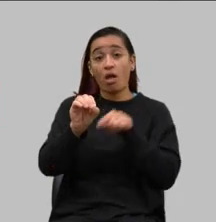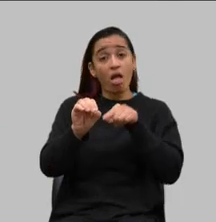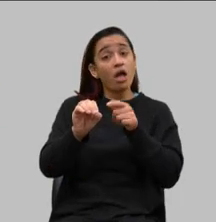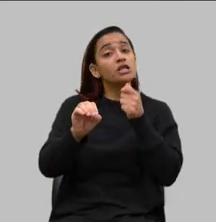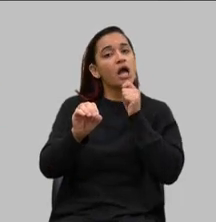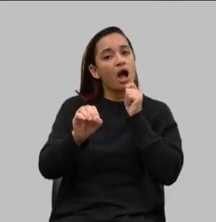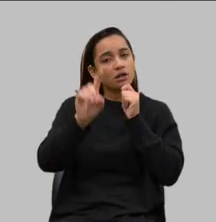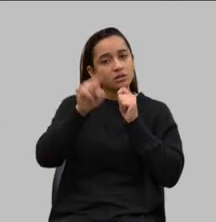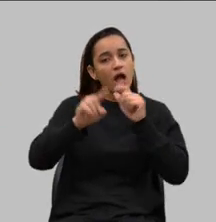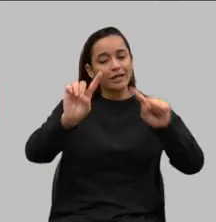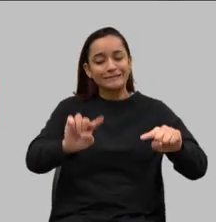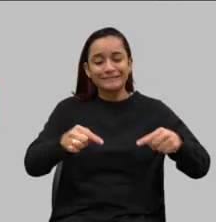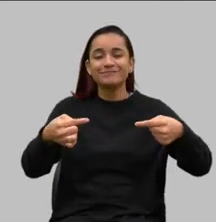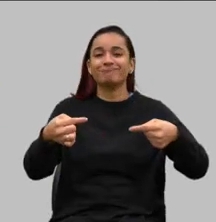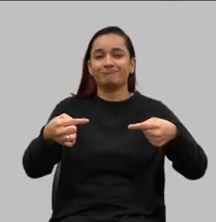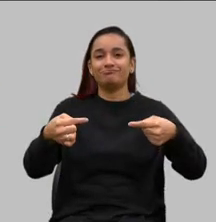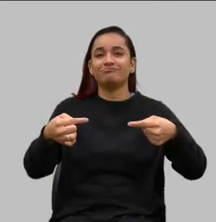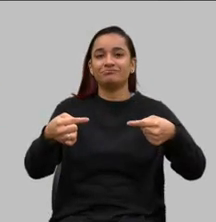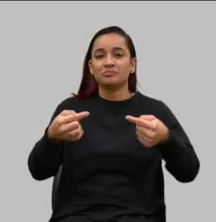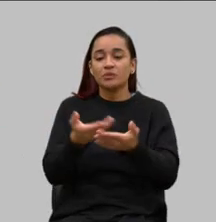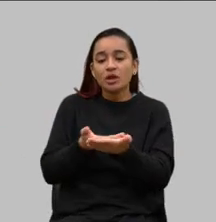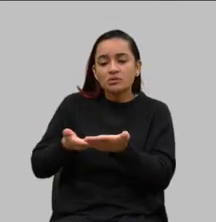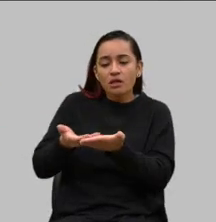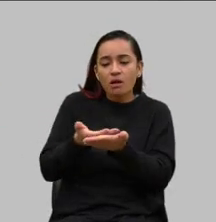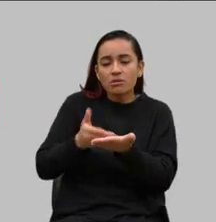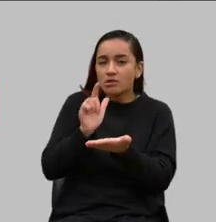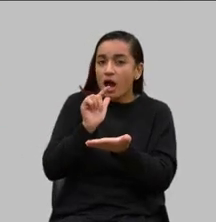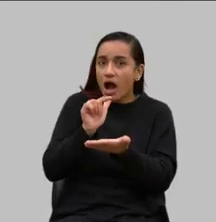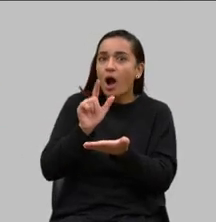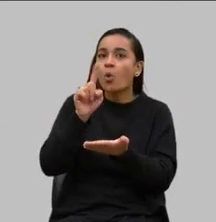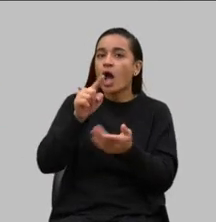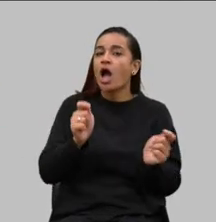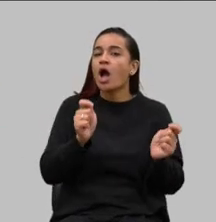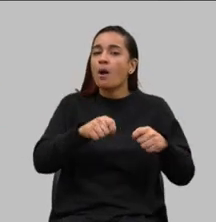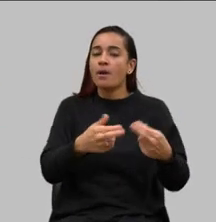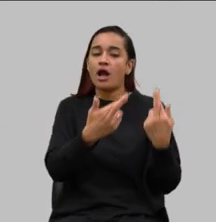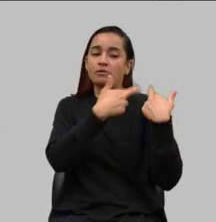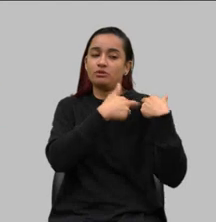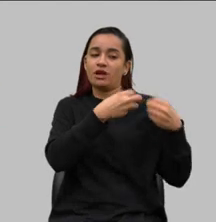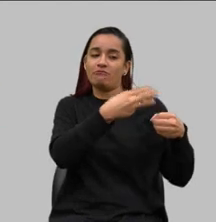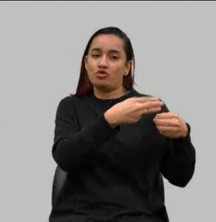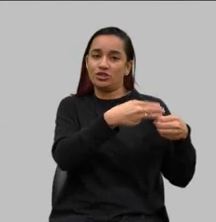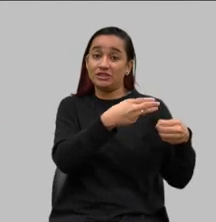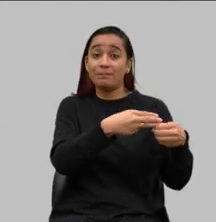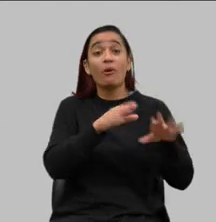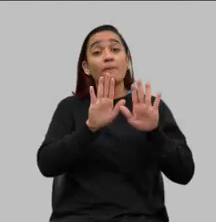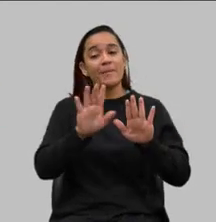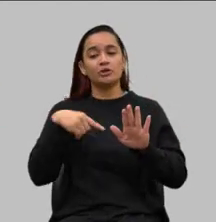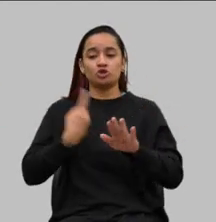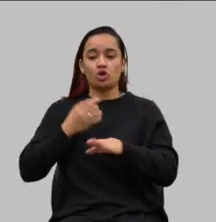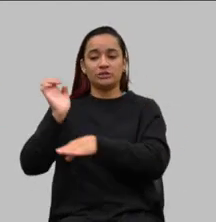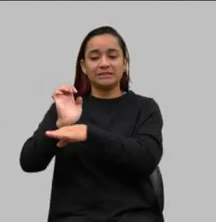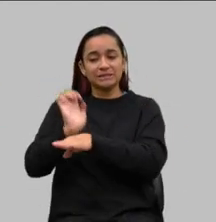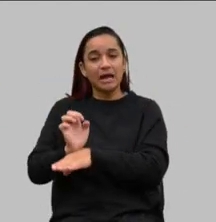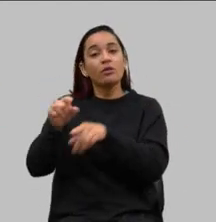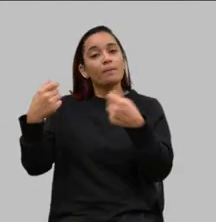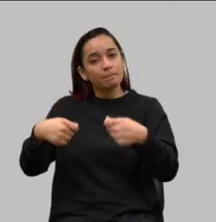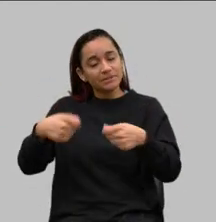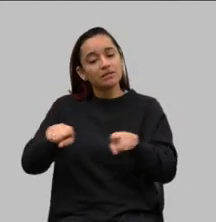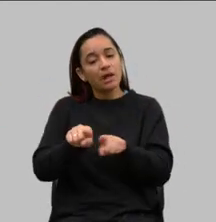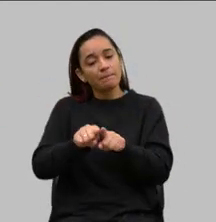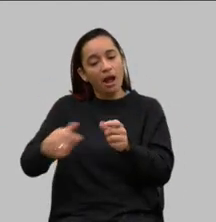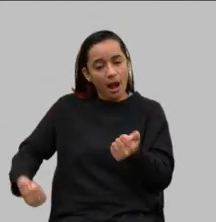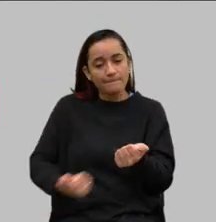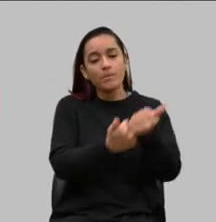desafio né O saneamento é uma competência eh do município mas o Estado tem evitado esforço para apoiar no avanço